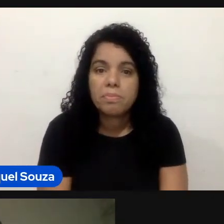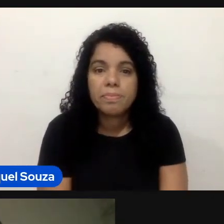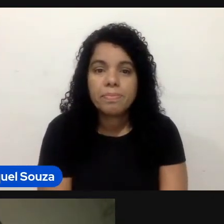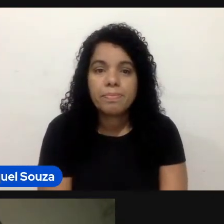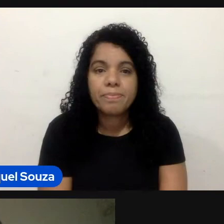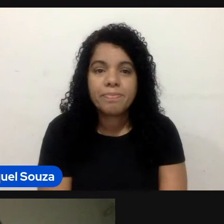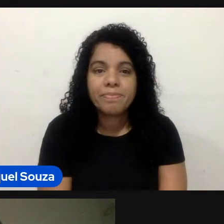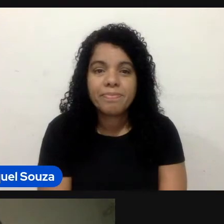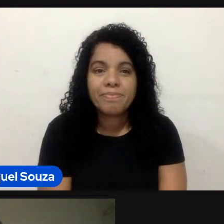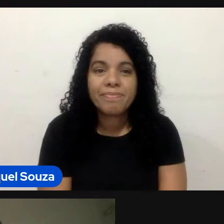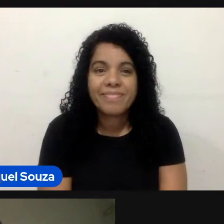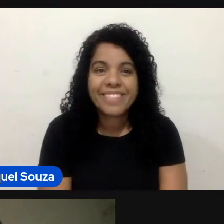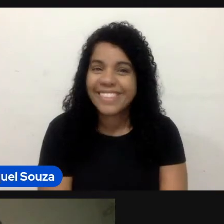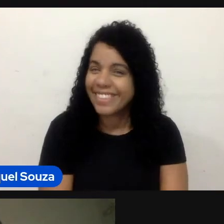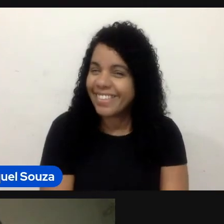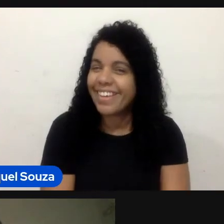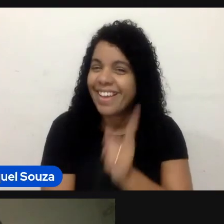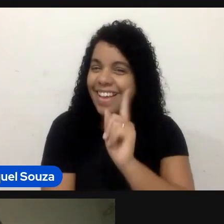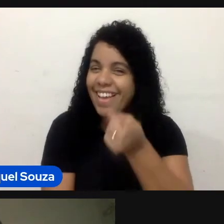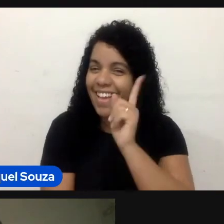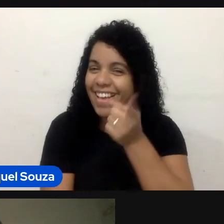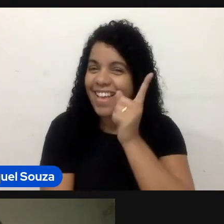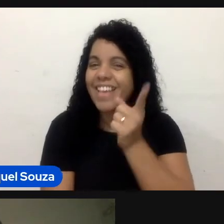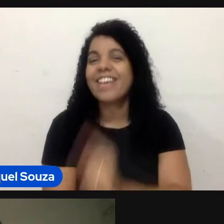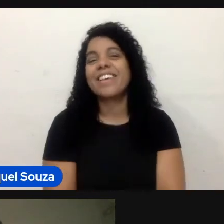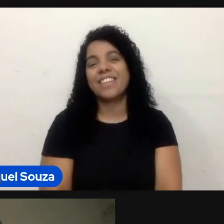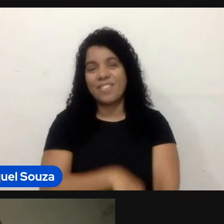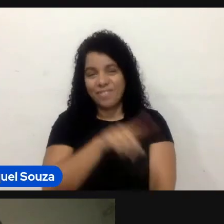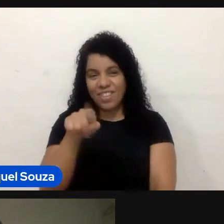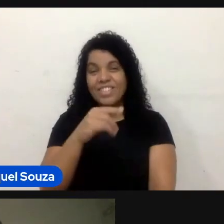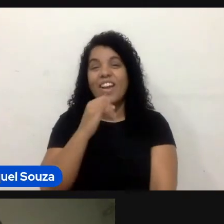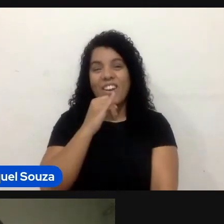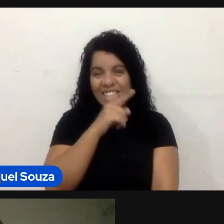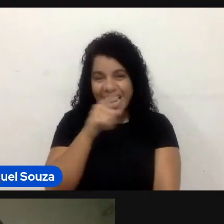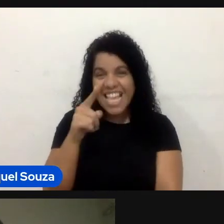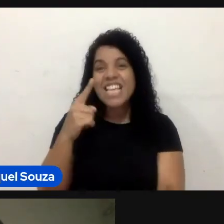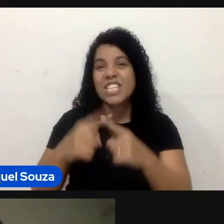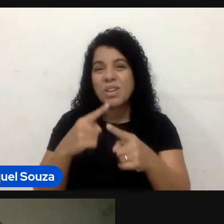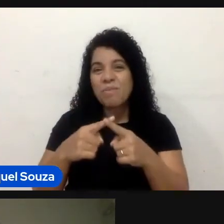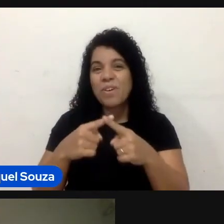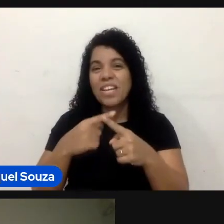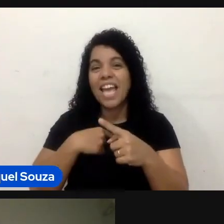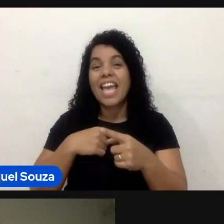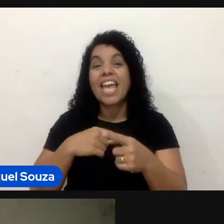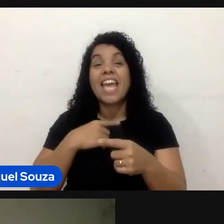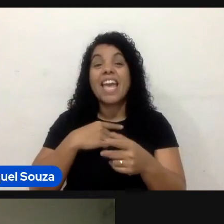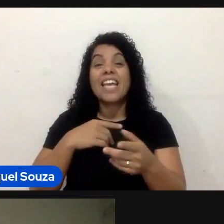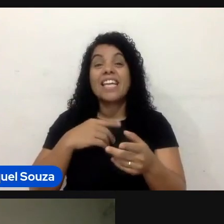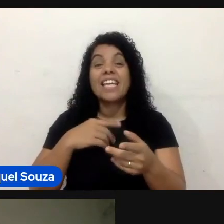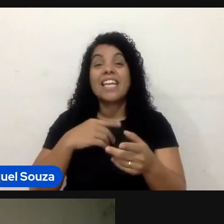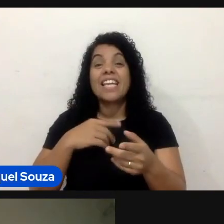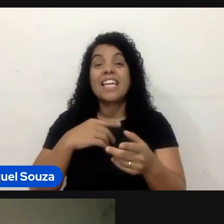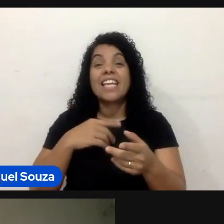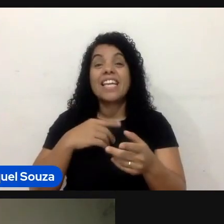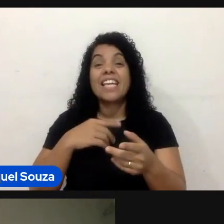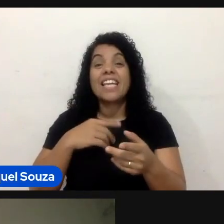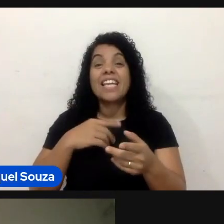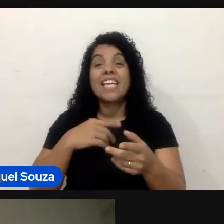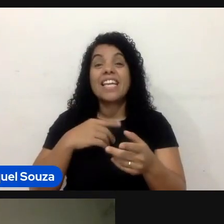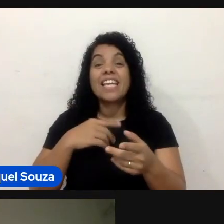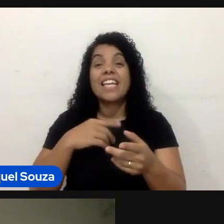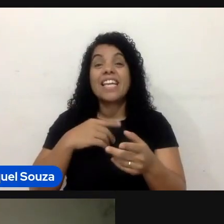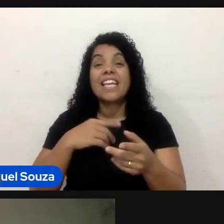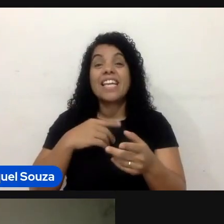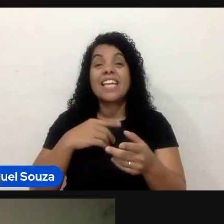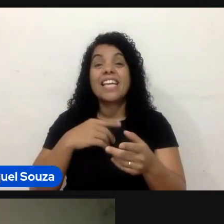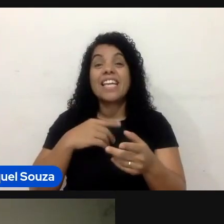O pessoal tá triste porque caiu bem no final da resposta da treta, né? Voltou para o palco, eu